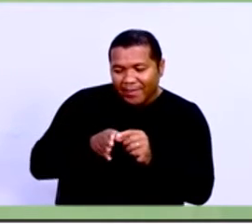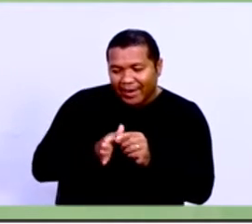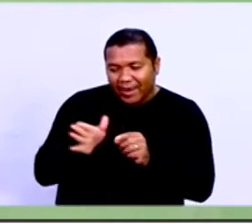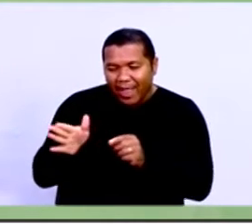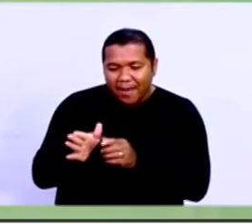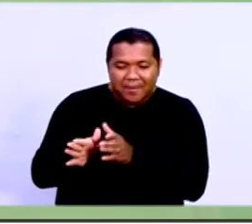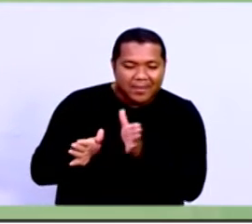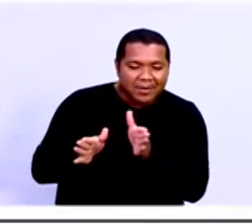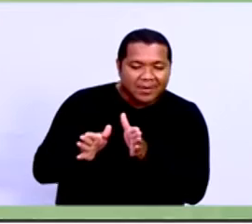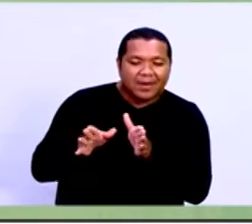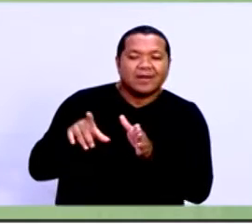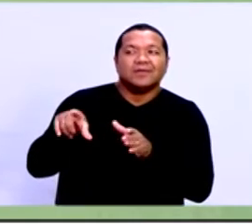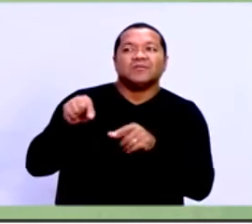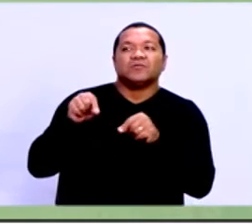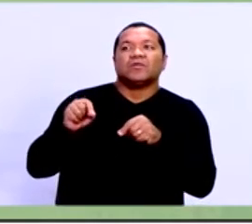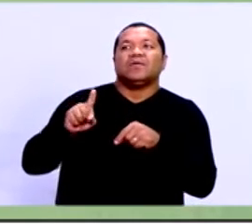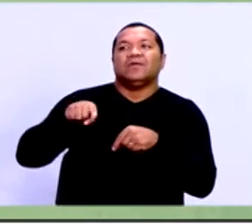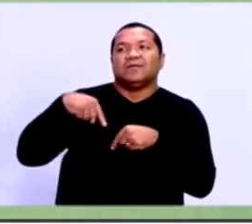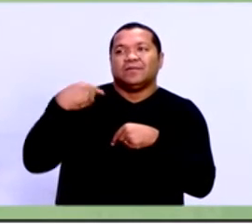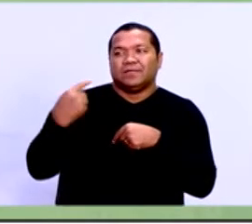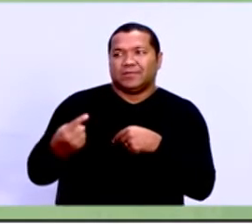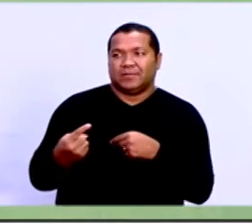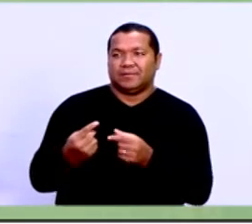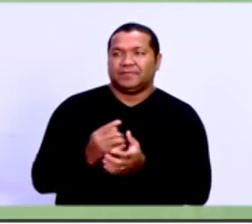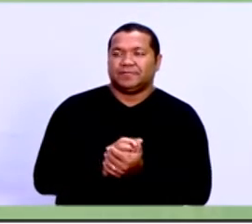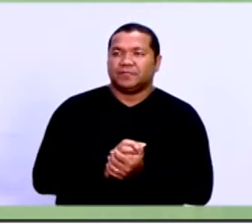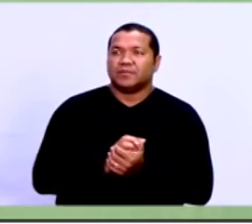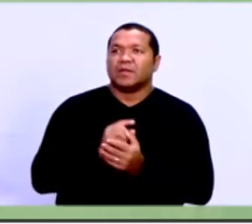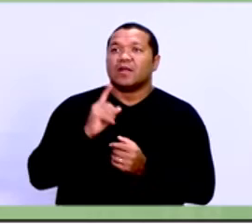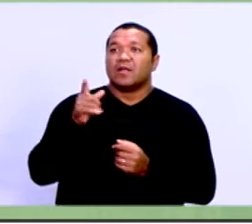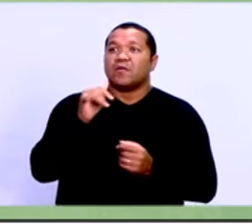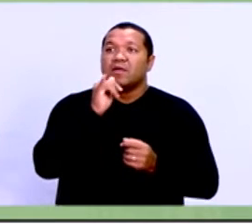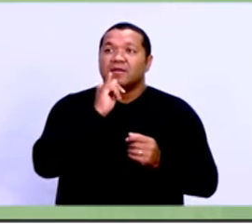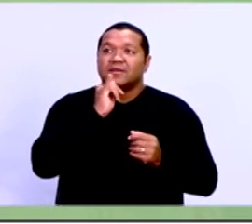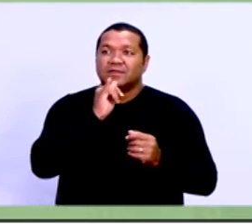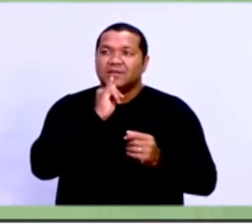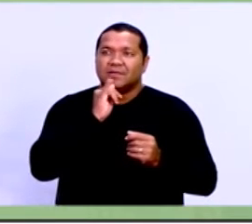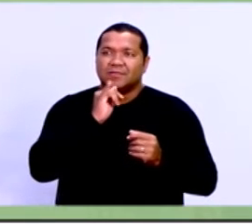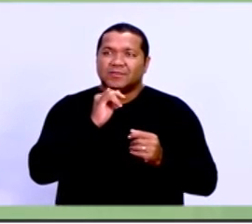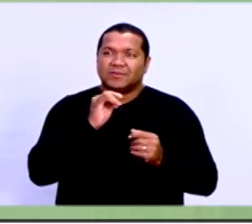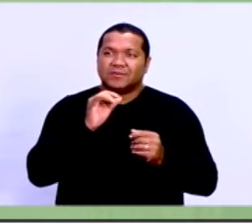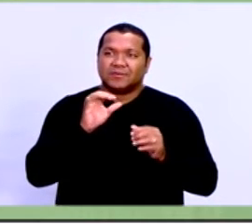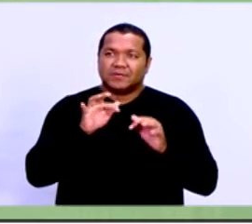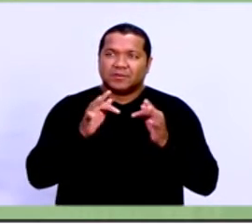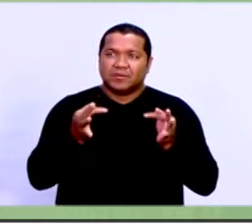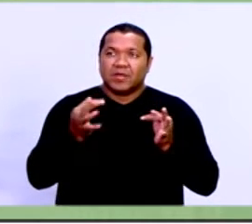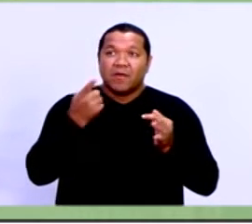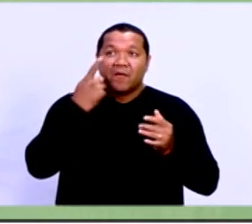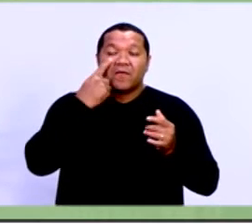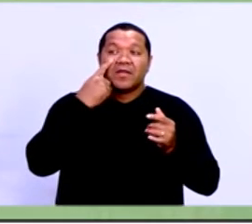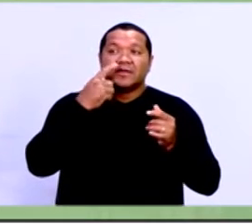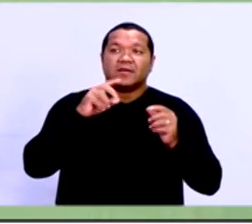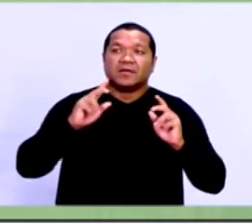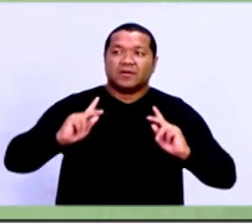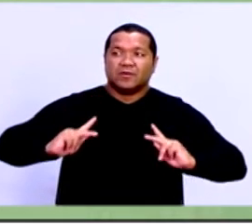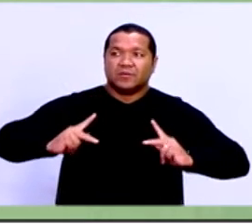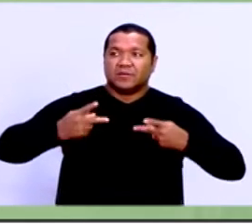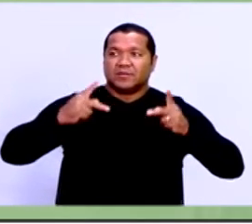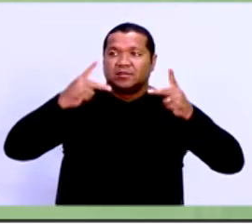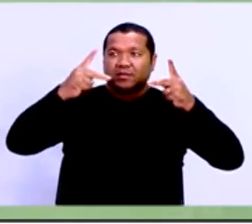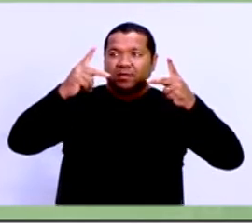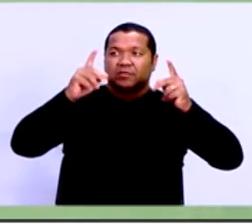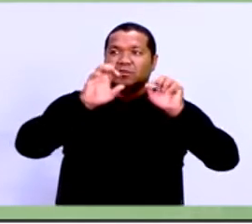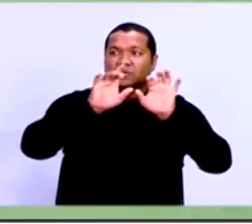componente próximo slide aqui eu tenho um exemplo bem prático tac o meu script de comando do meu